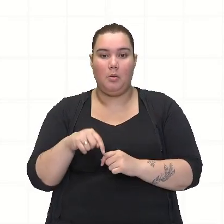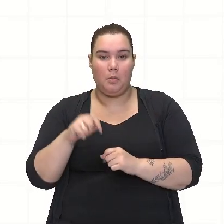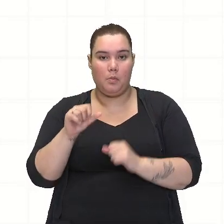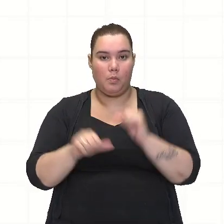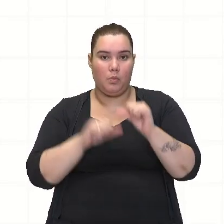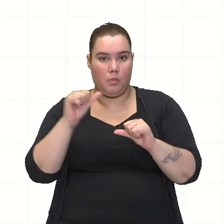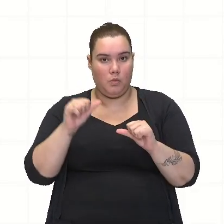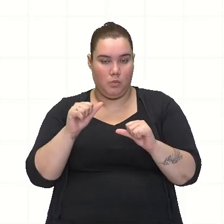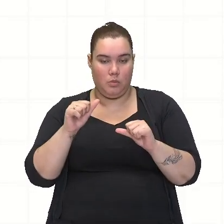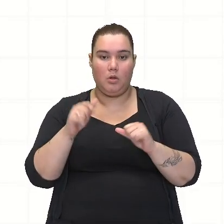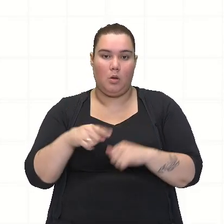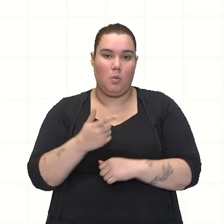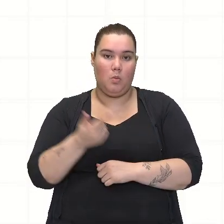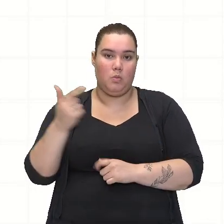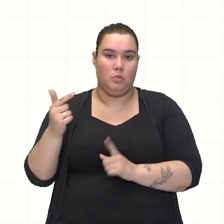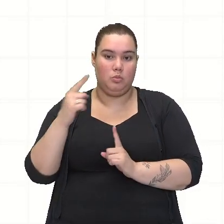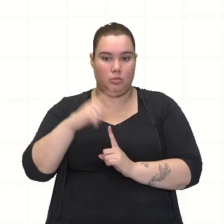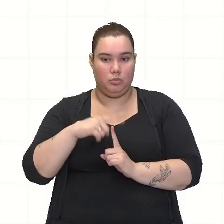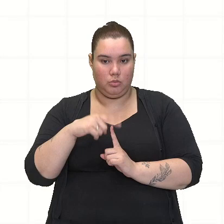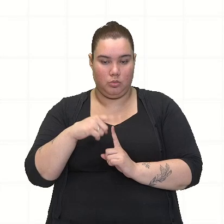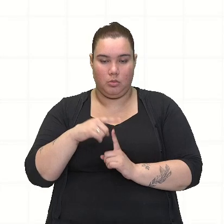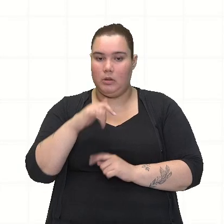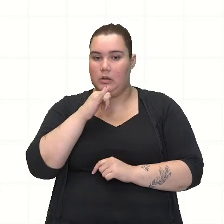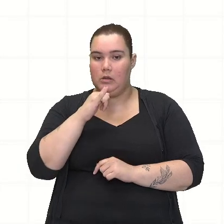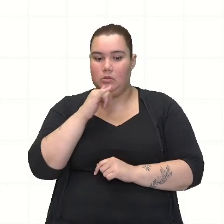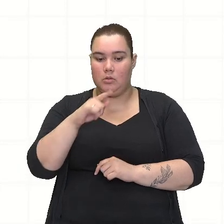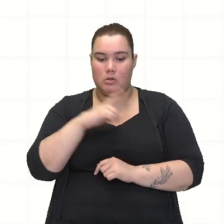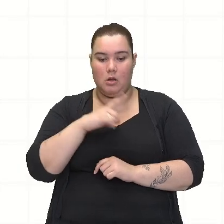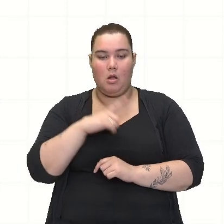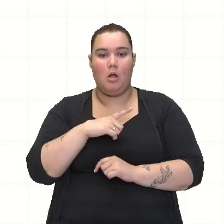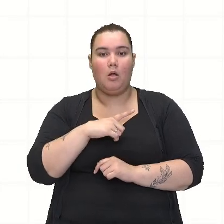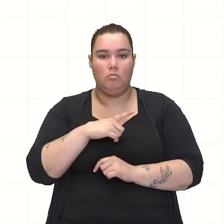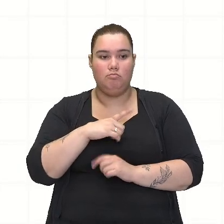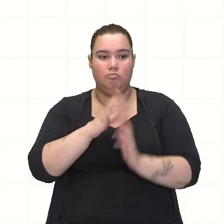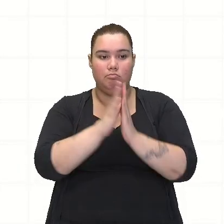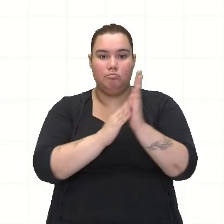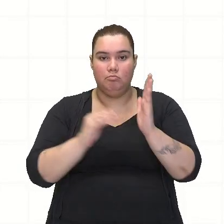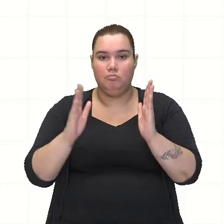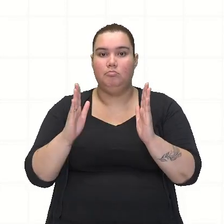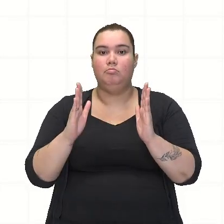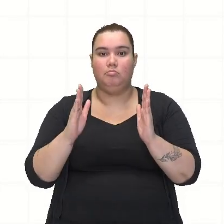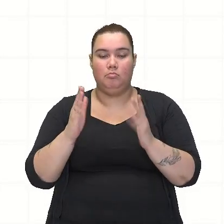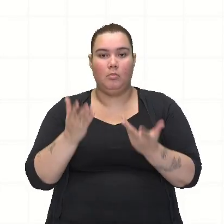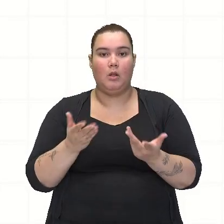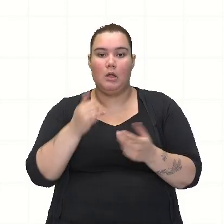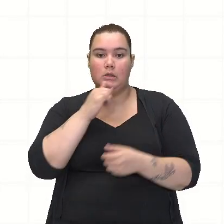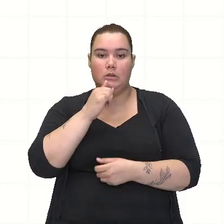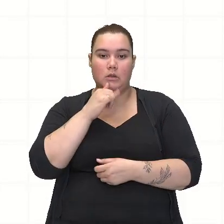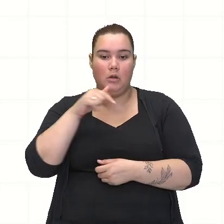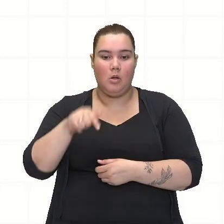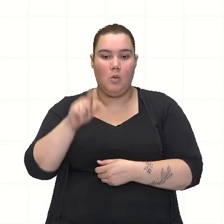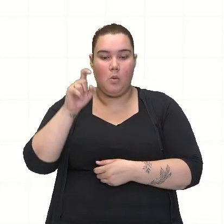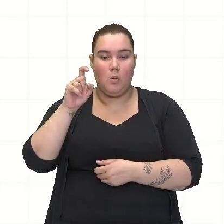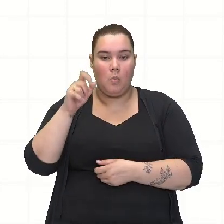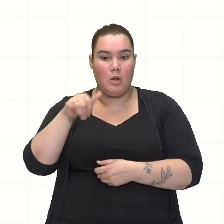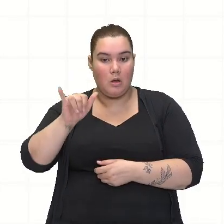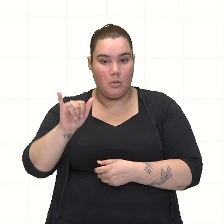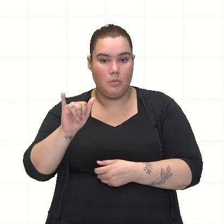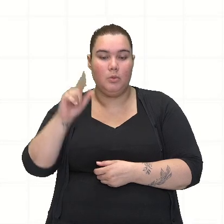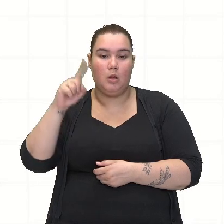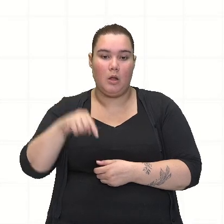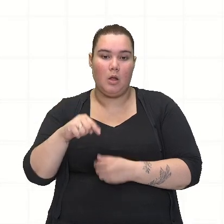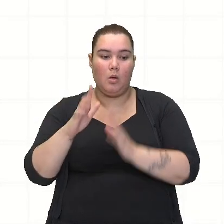de outra forma. É como se você estivesse na frente, ou seja, no nosso caso aqui, o eixo Y é como se fosse o